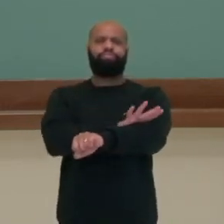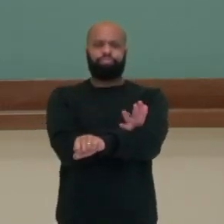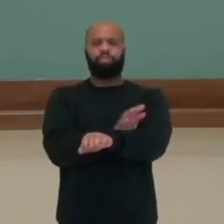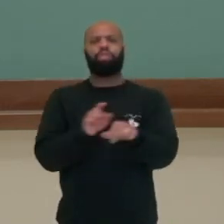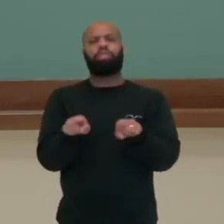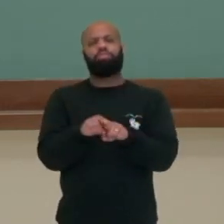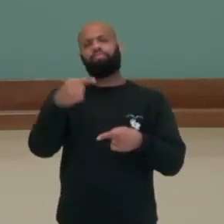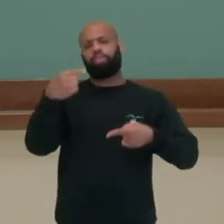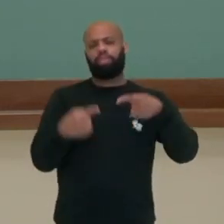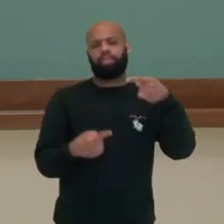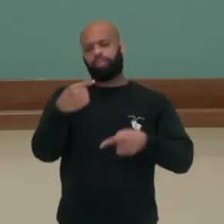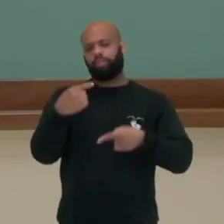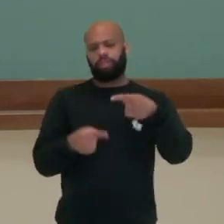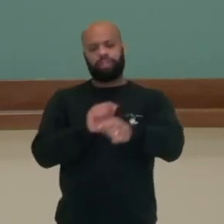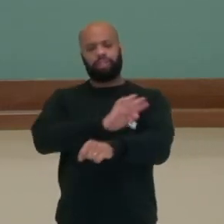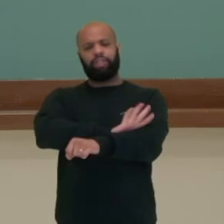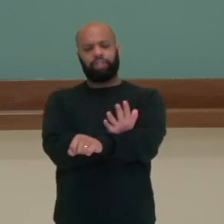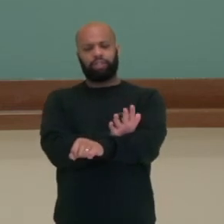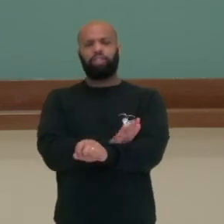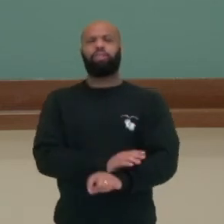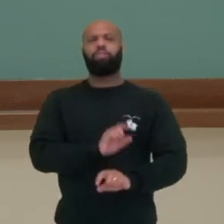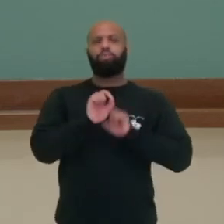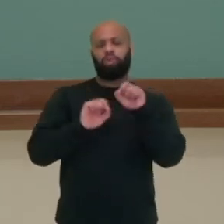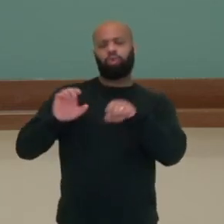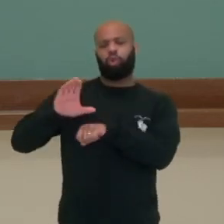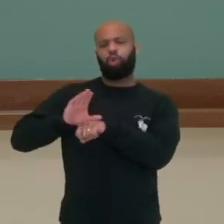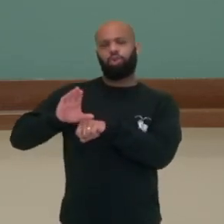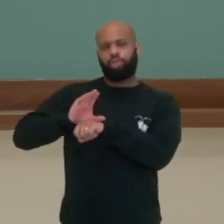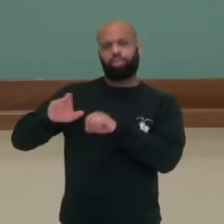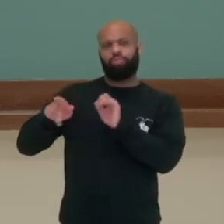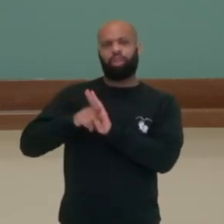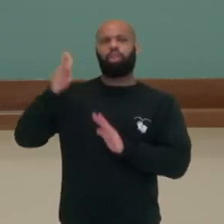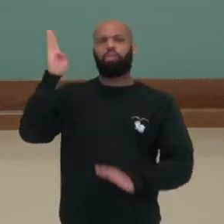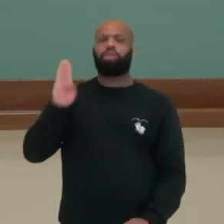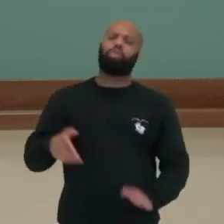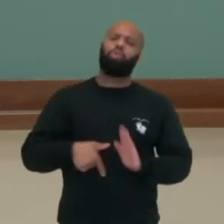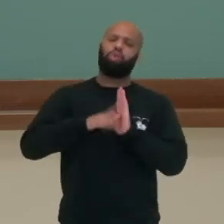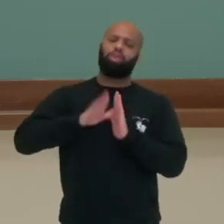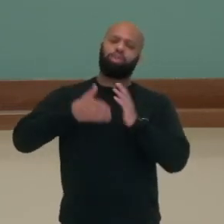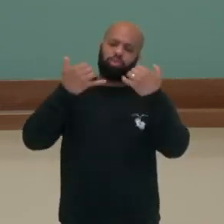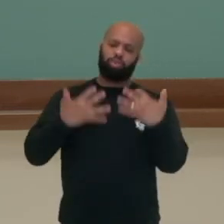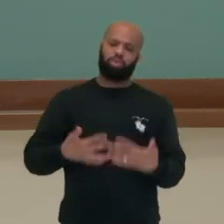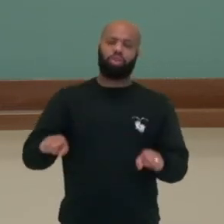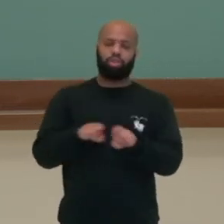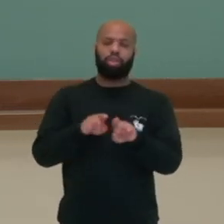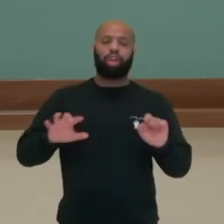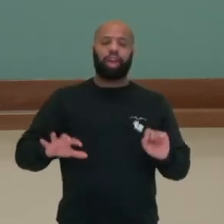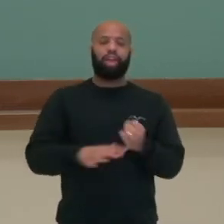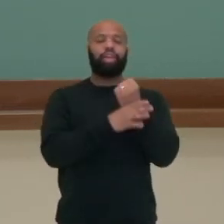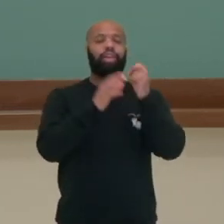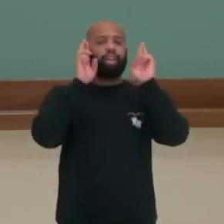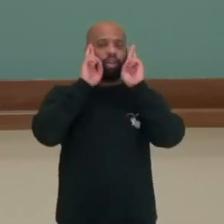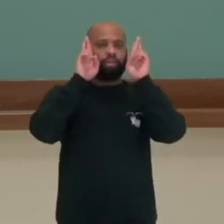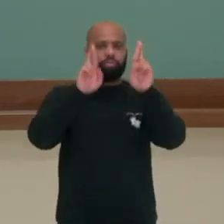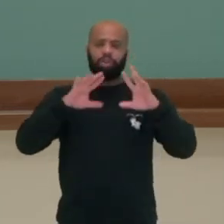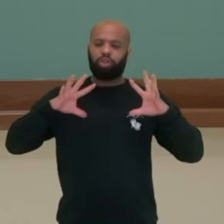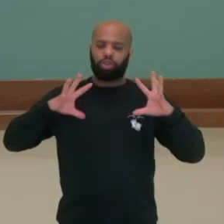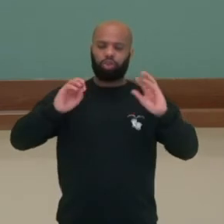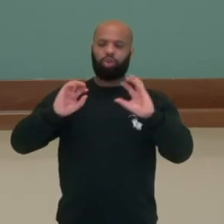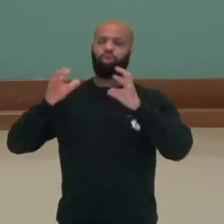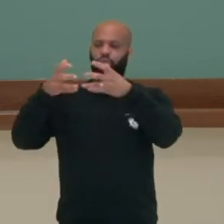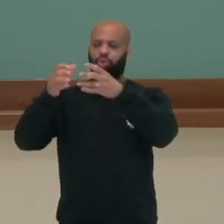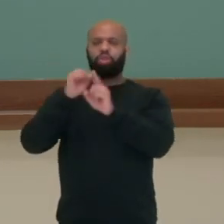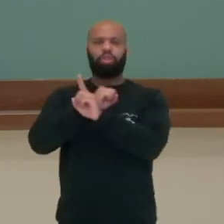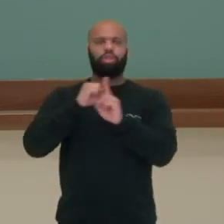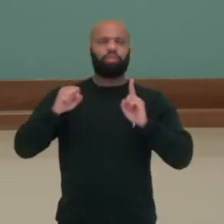debate sobre o racismo. Que a Constituição do Brasil, como nós vimos antes, garantiu respeito a todos os grupos